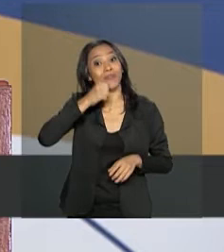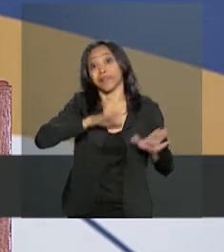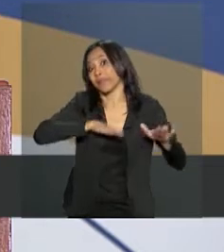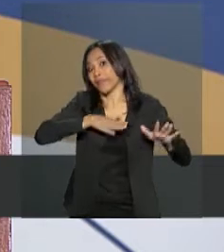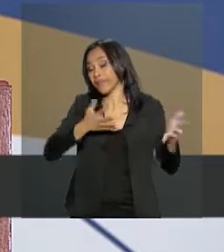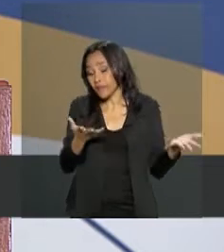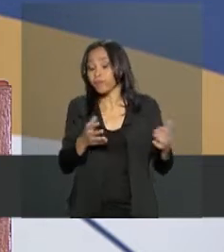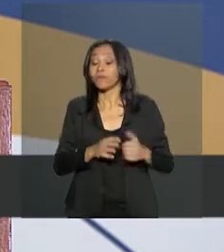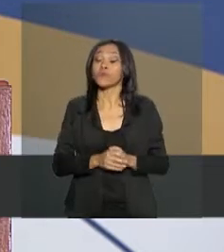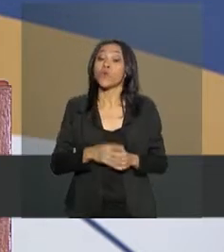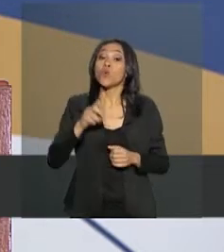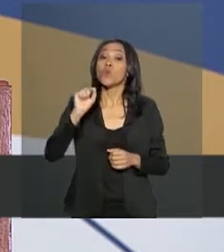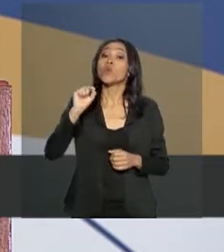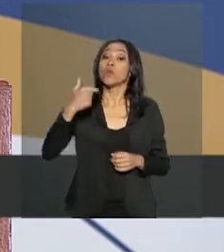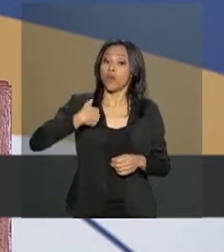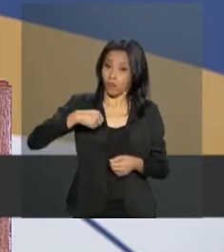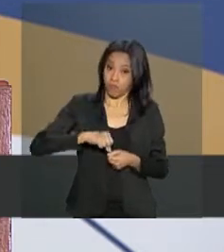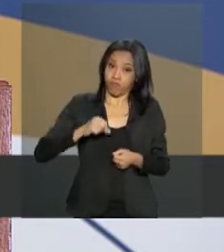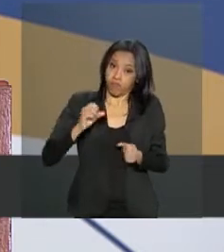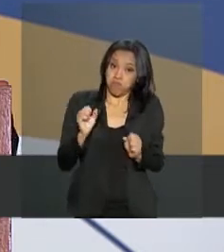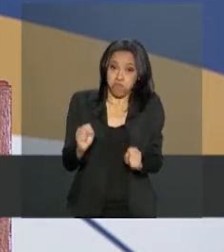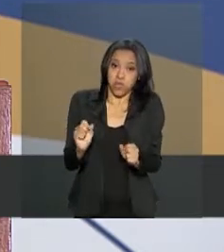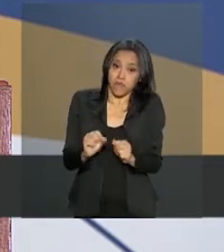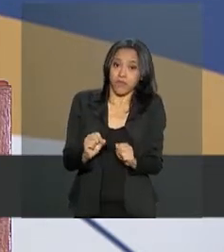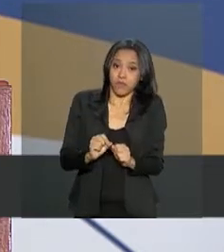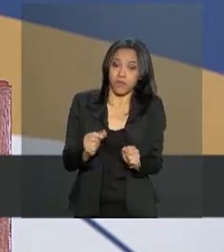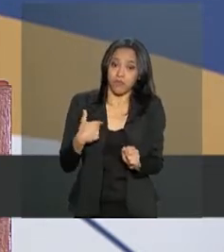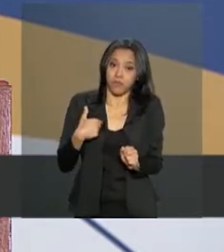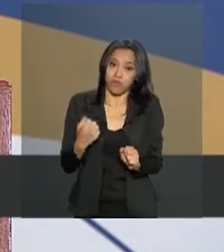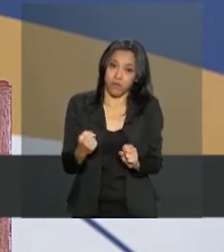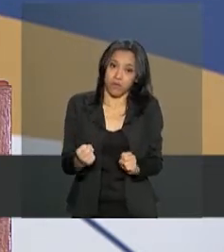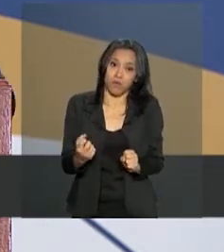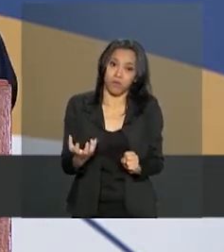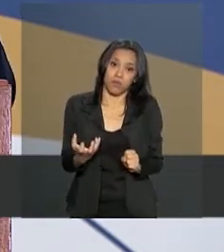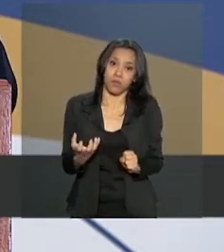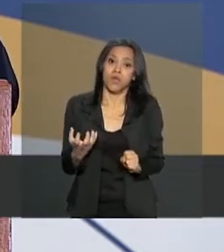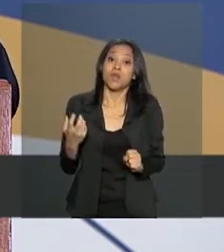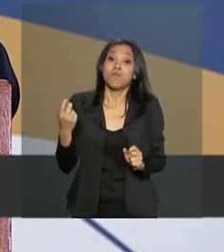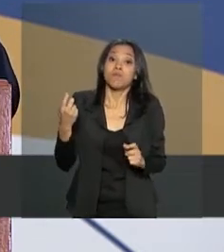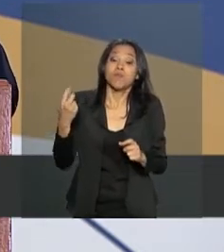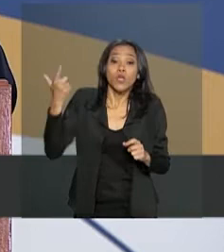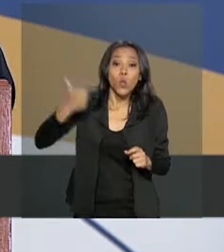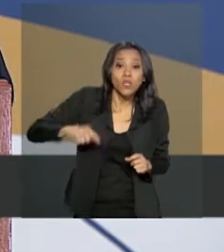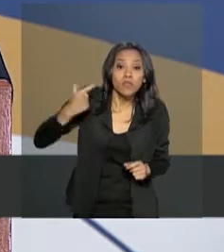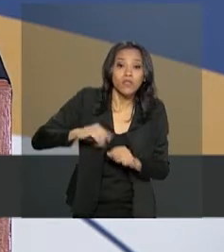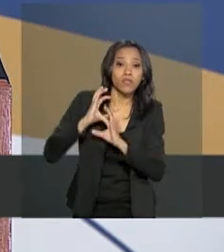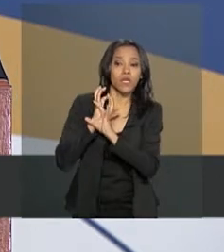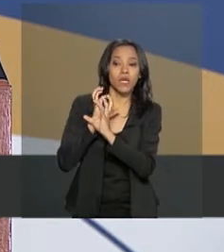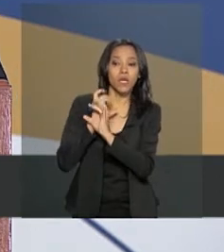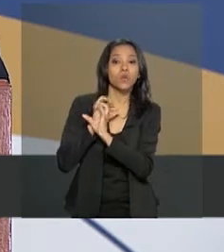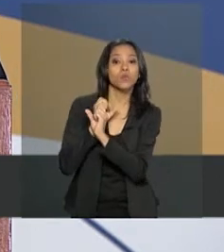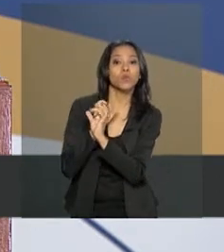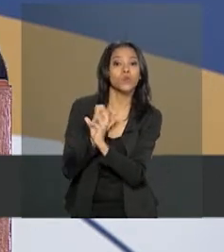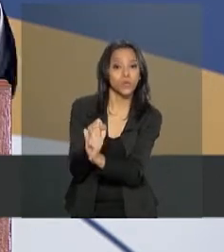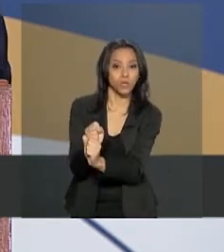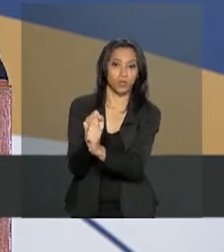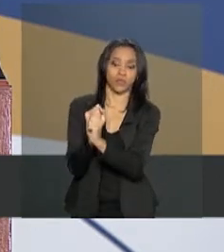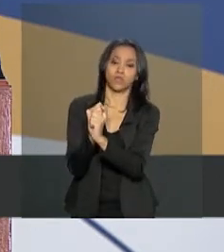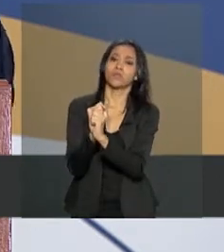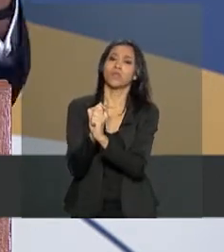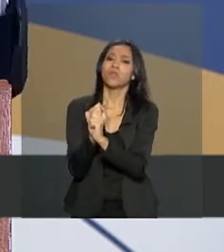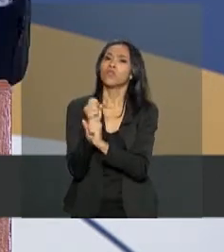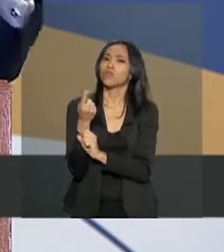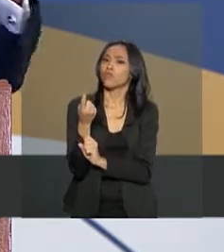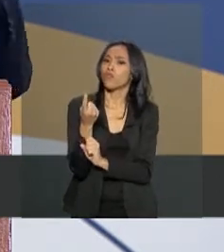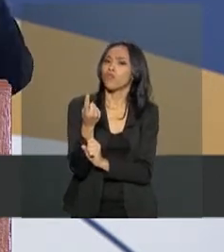que naquilo que me couber eu quero ver se faço uma reequação dos valores que